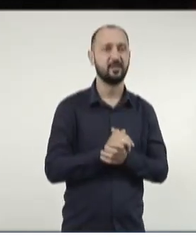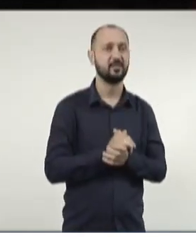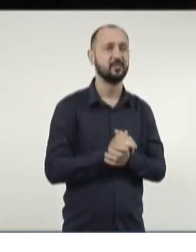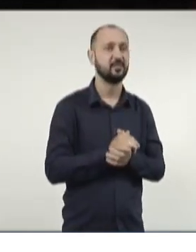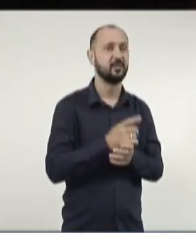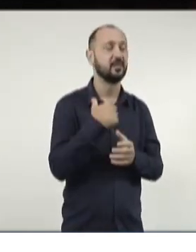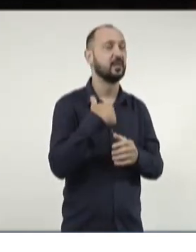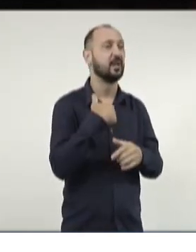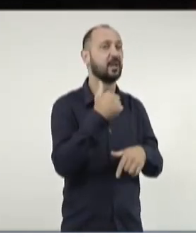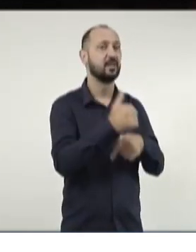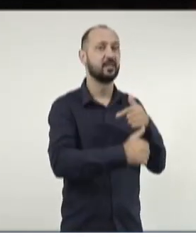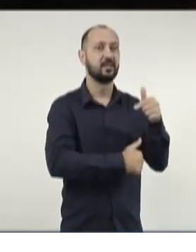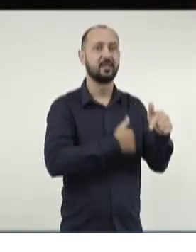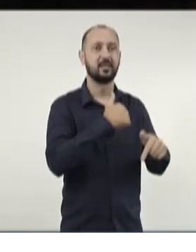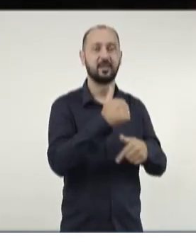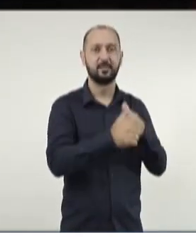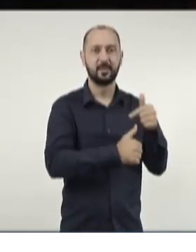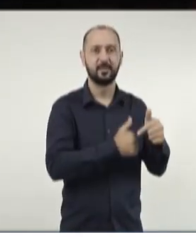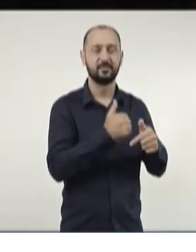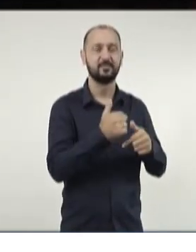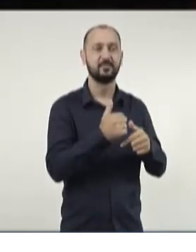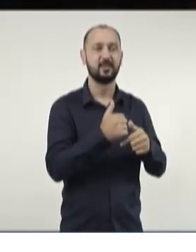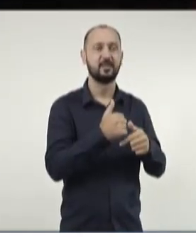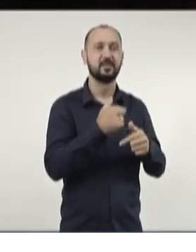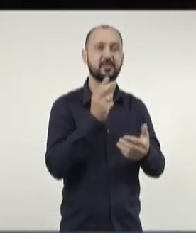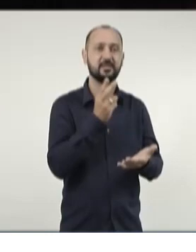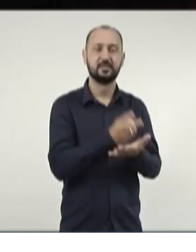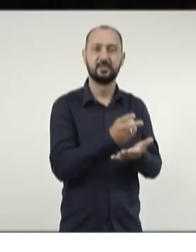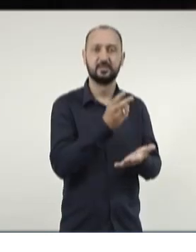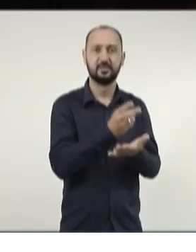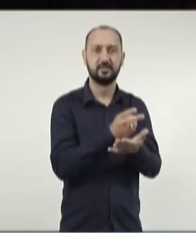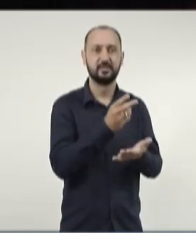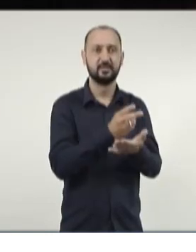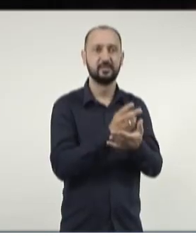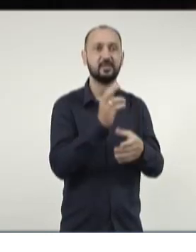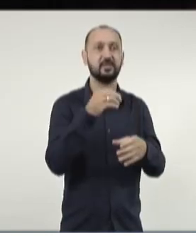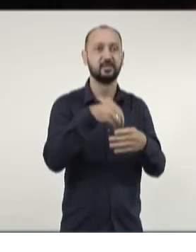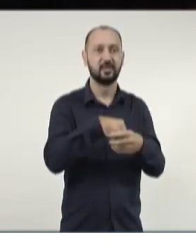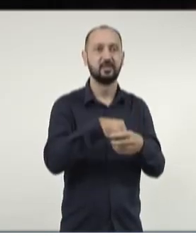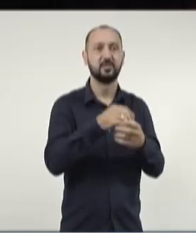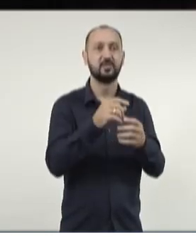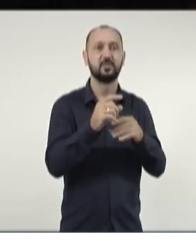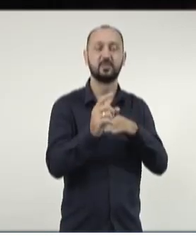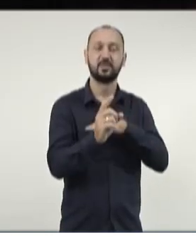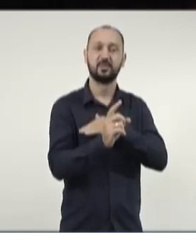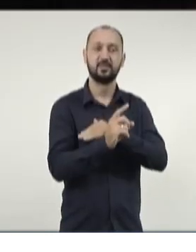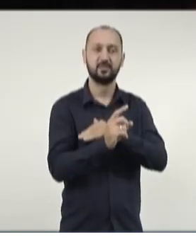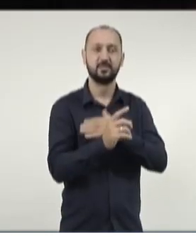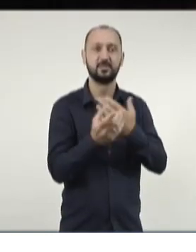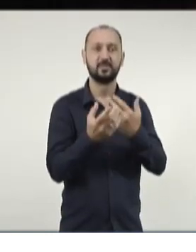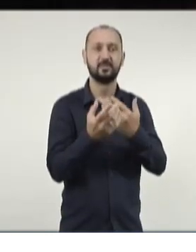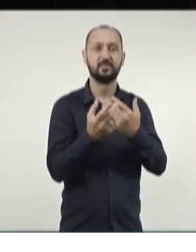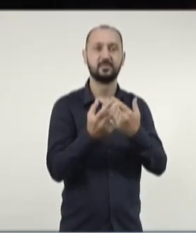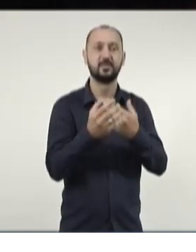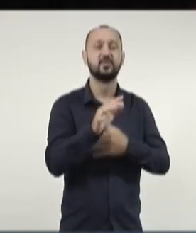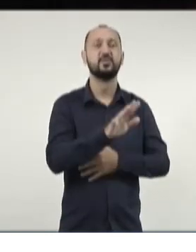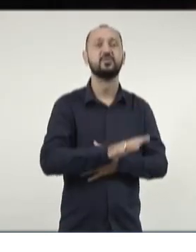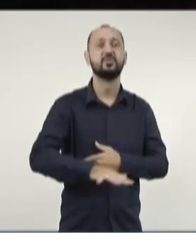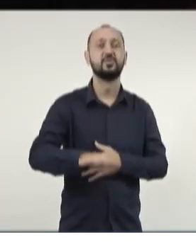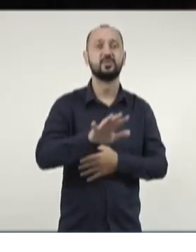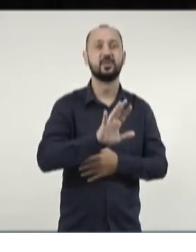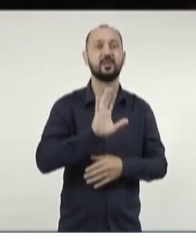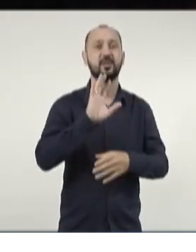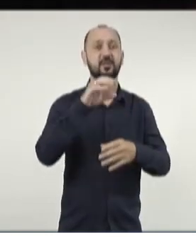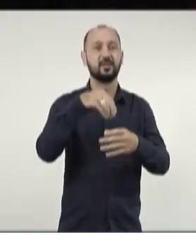ela trabalhava, ela trabalhou a vida inteira no serviço, né, como serviços gerais,